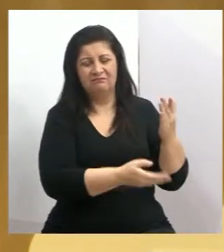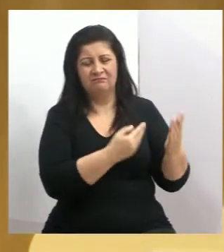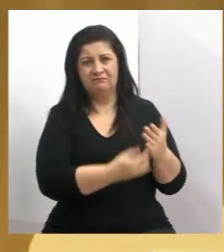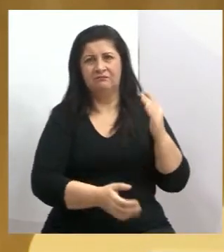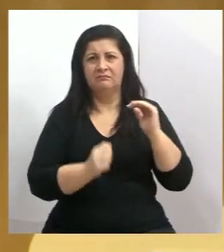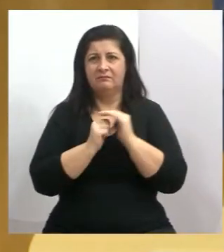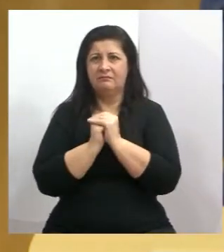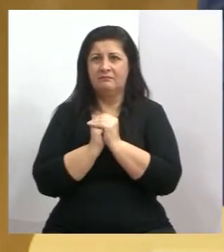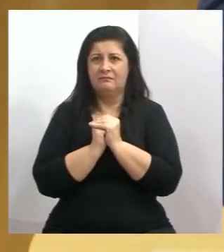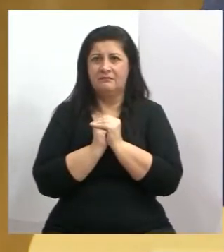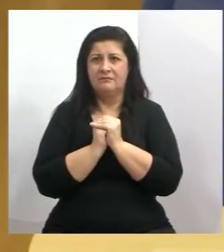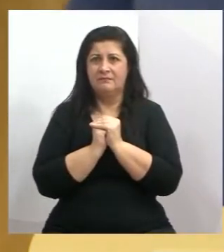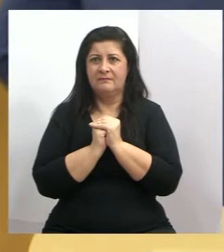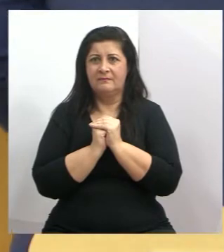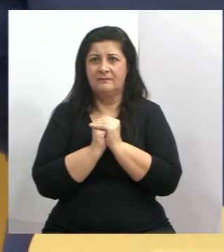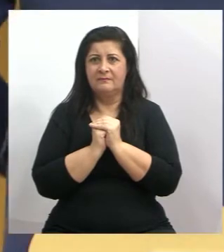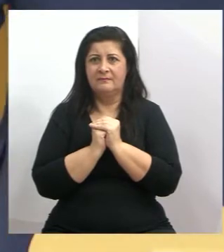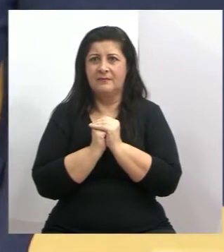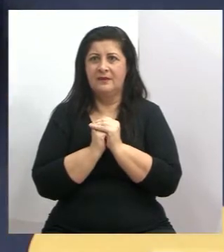amém